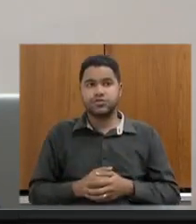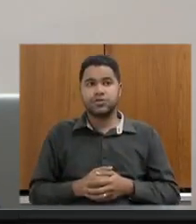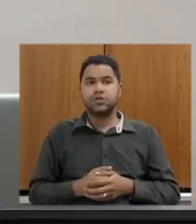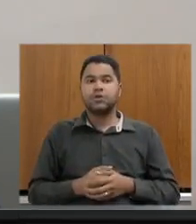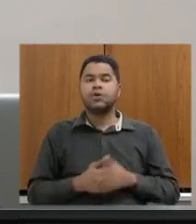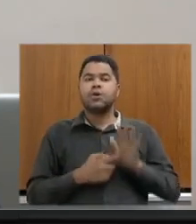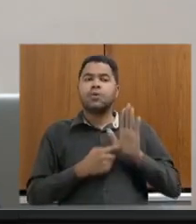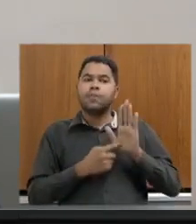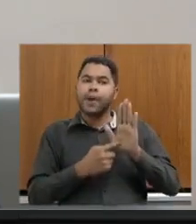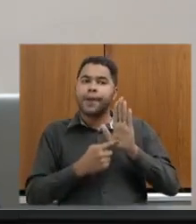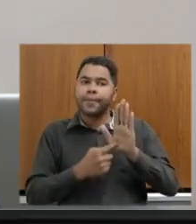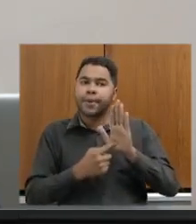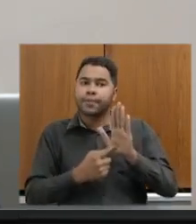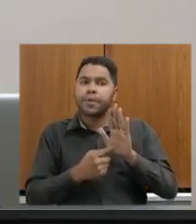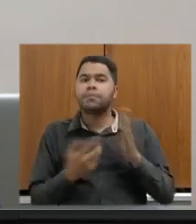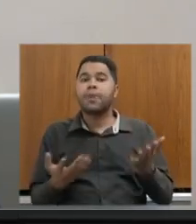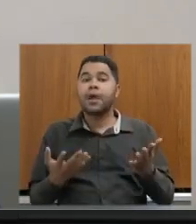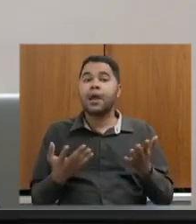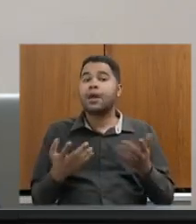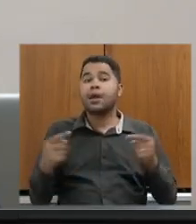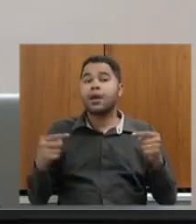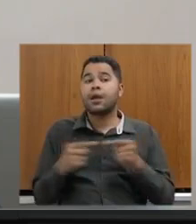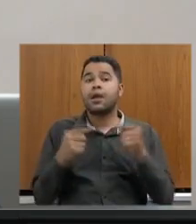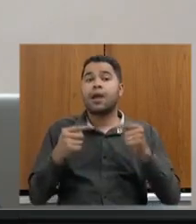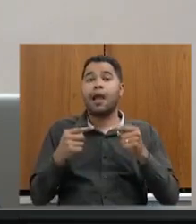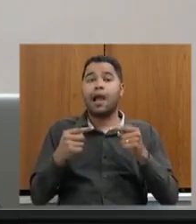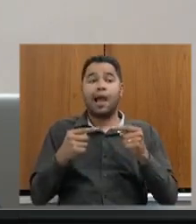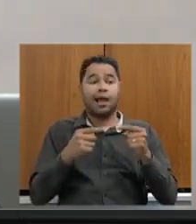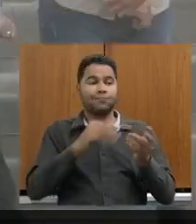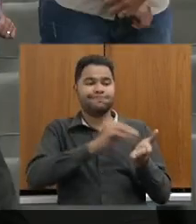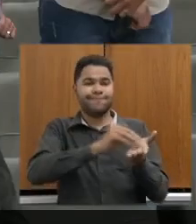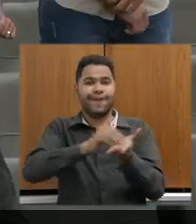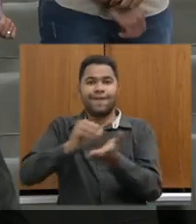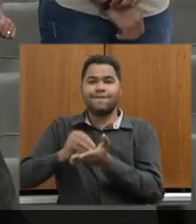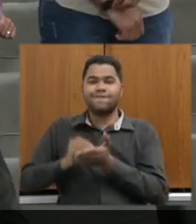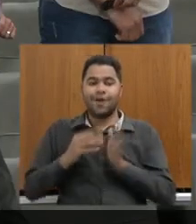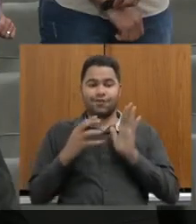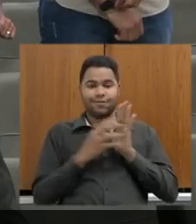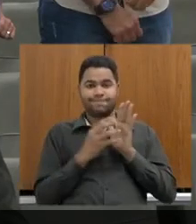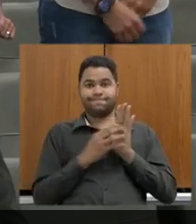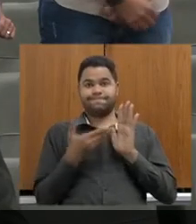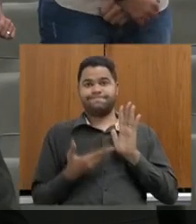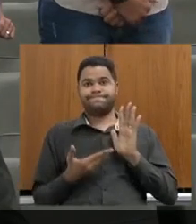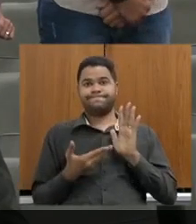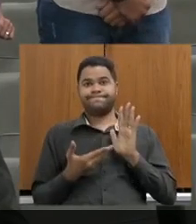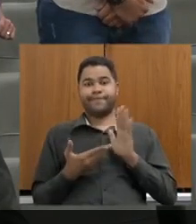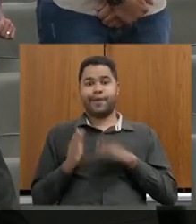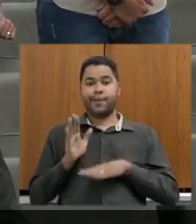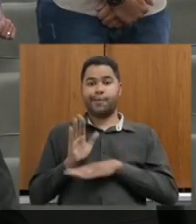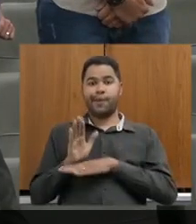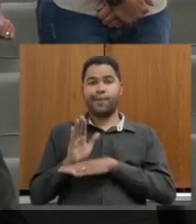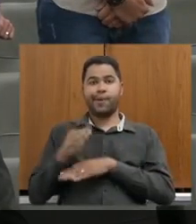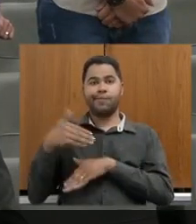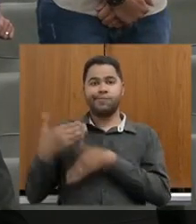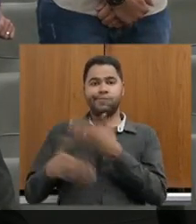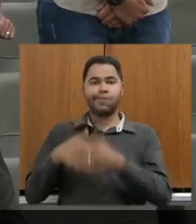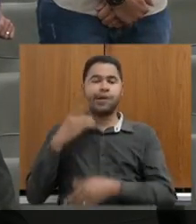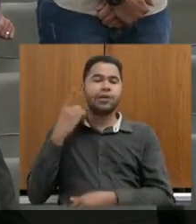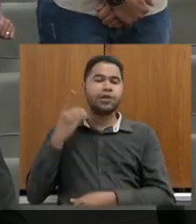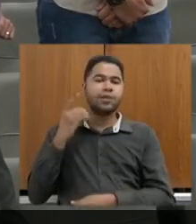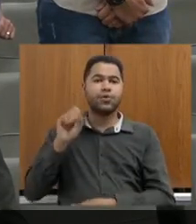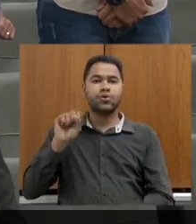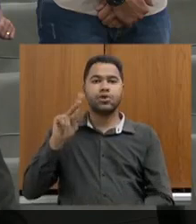alusão Doutor Joaquim é com relação ao 10 de efetiva que corroborando com a fala da